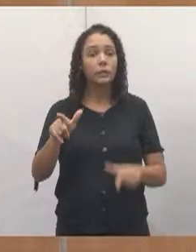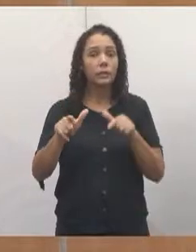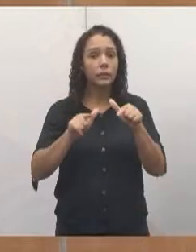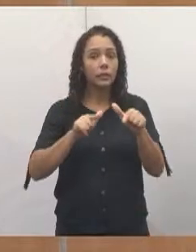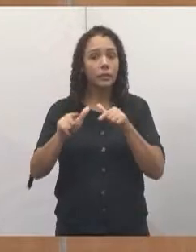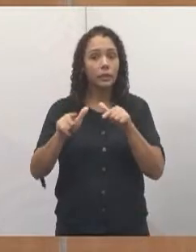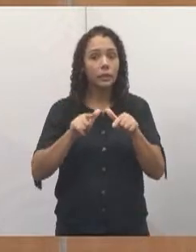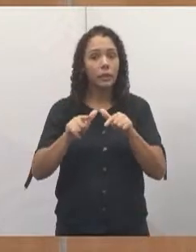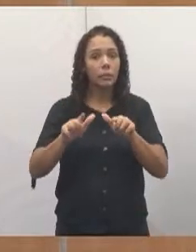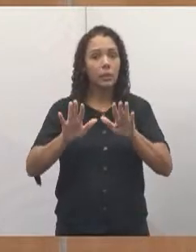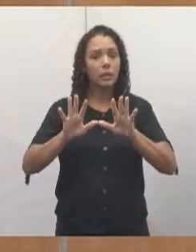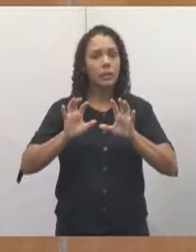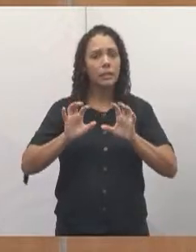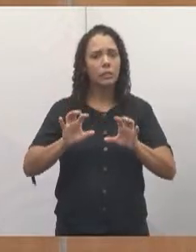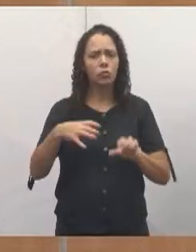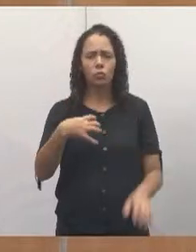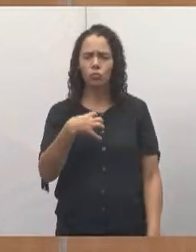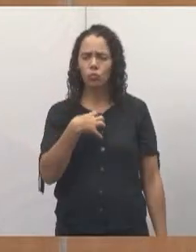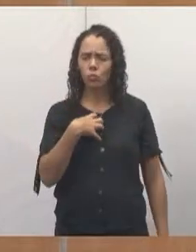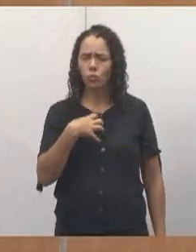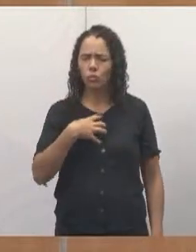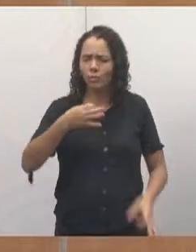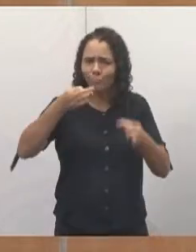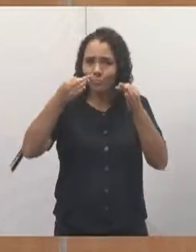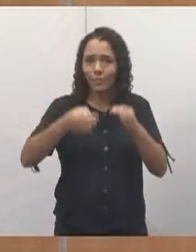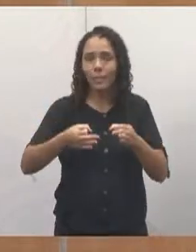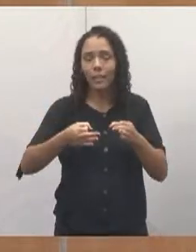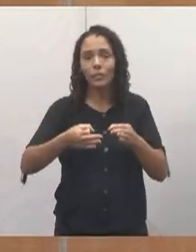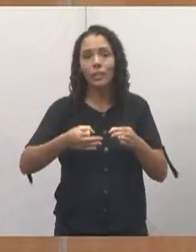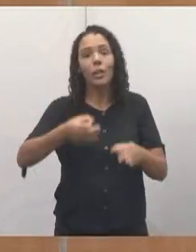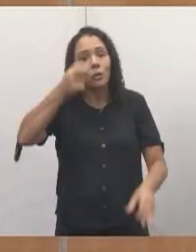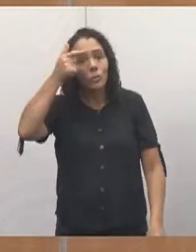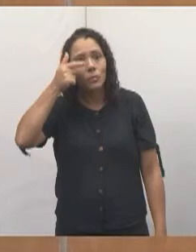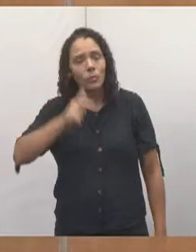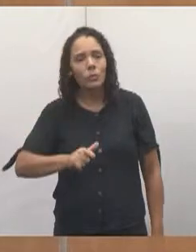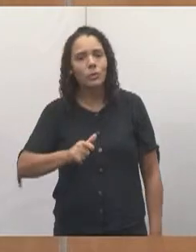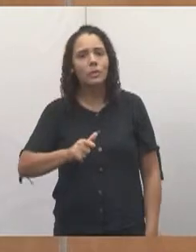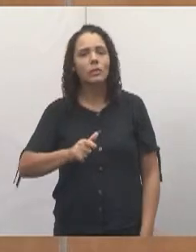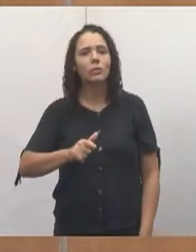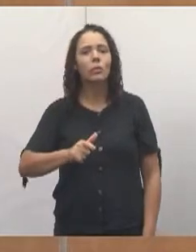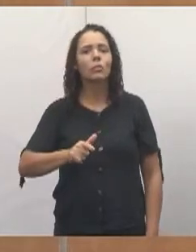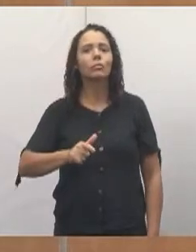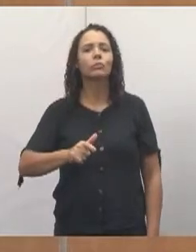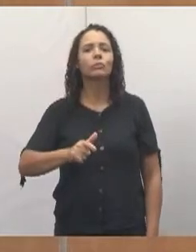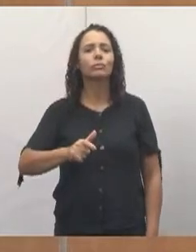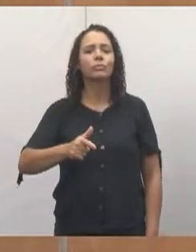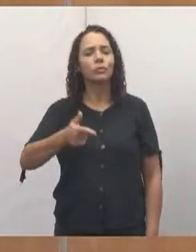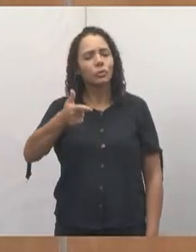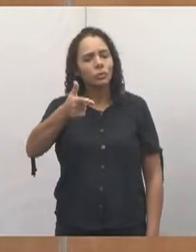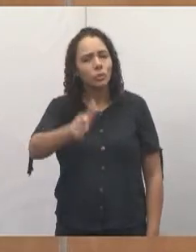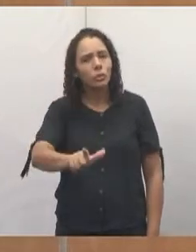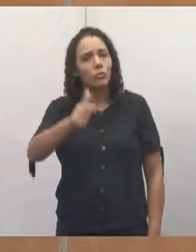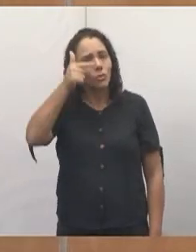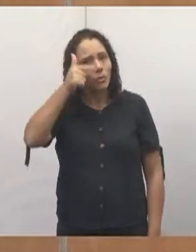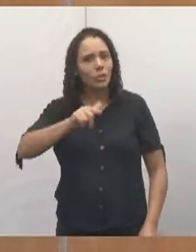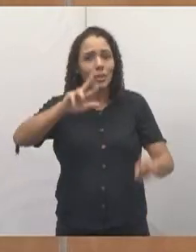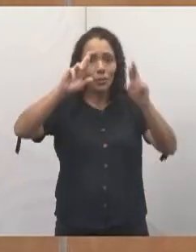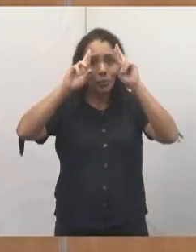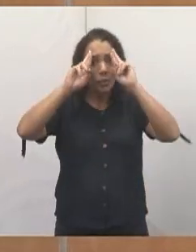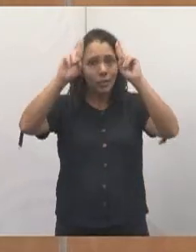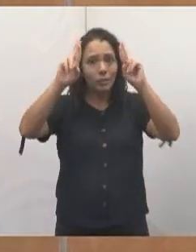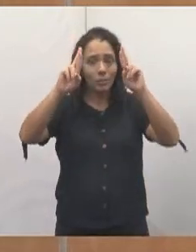uma forma ferrenha, recuperem a credibilidade e o respeito pelo profissional do direito.